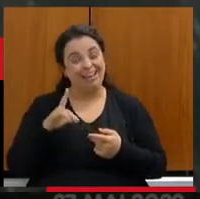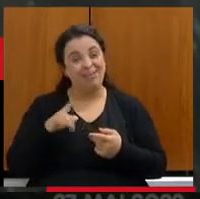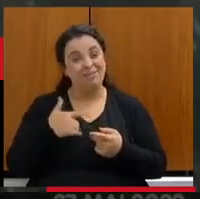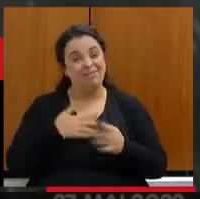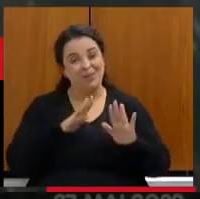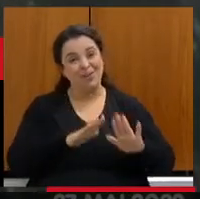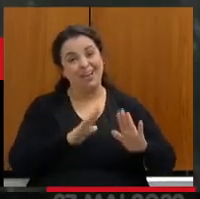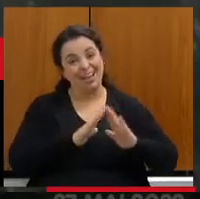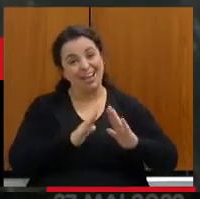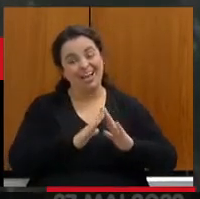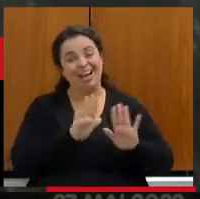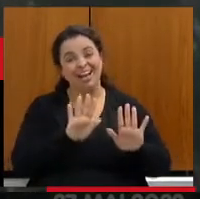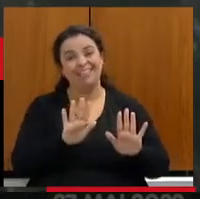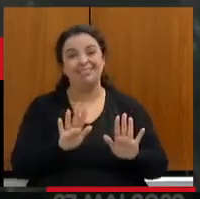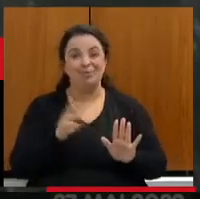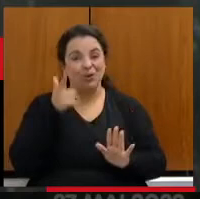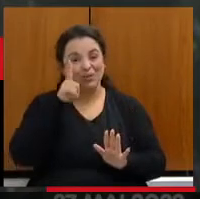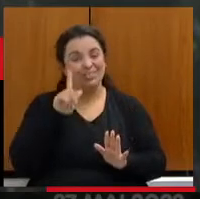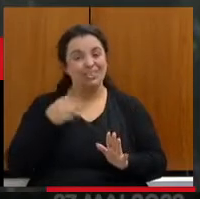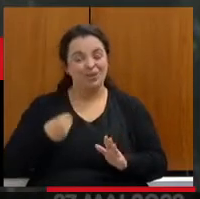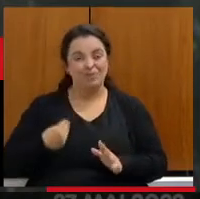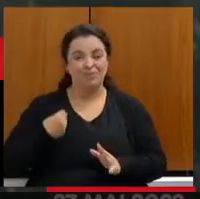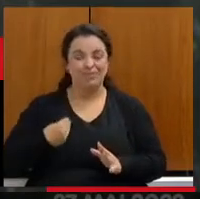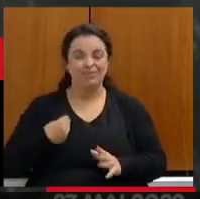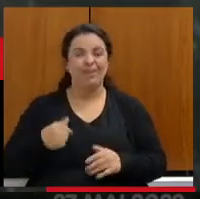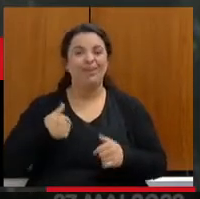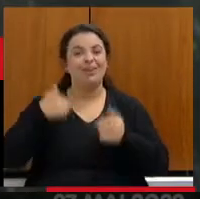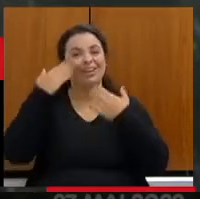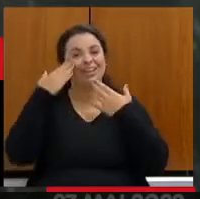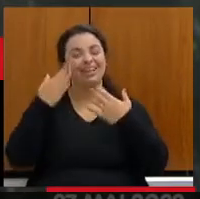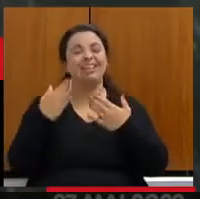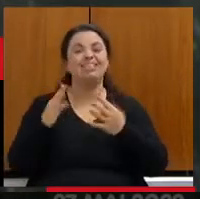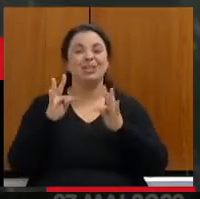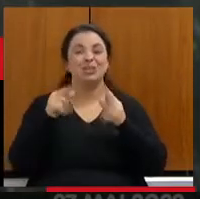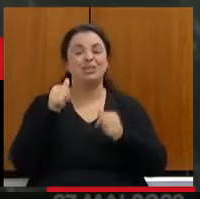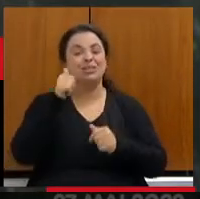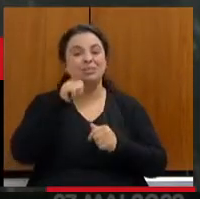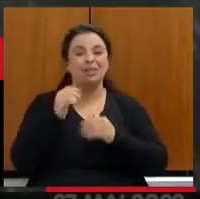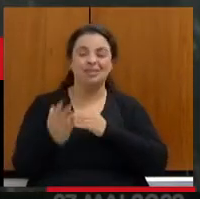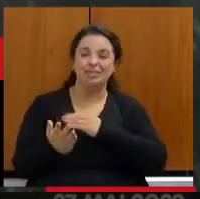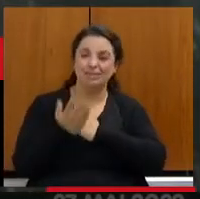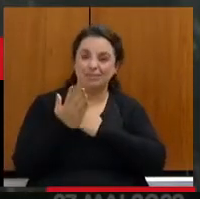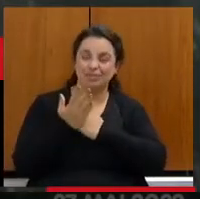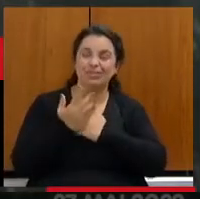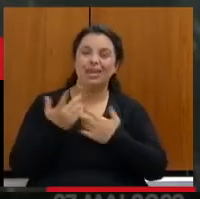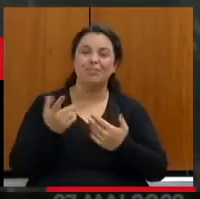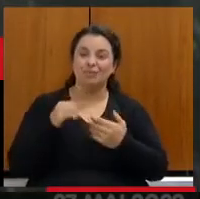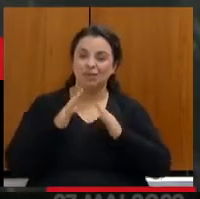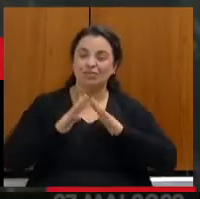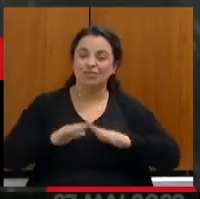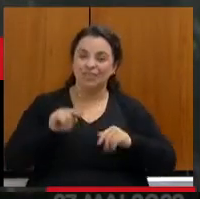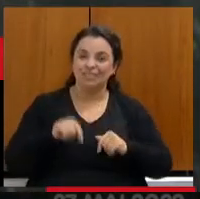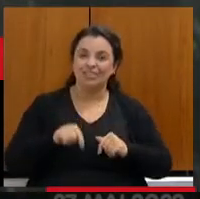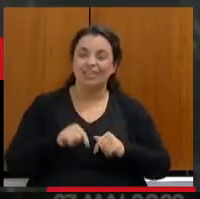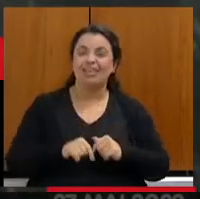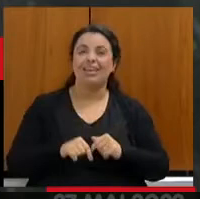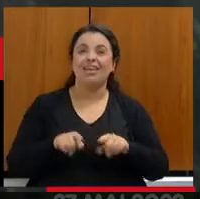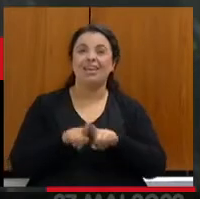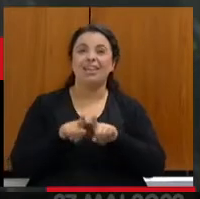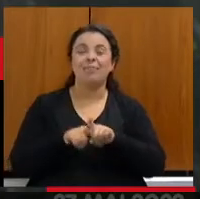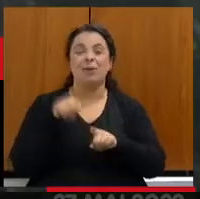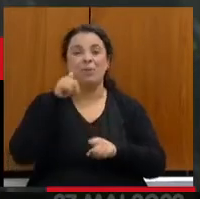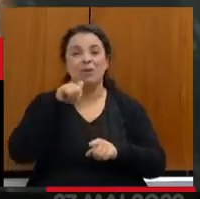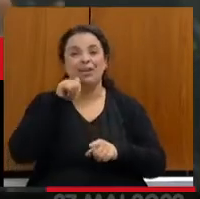agradecer imensamente a todas as mulheres que contribuíram para que eu tivesse aqui e a todas as mulheres que vieram antes